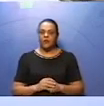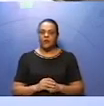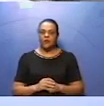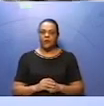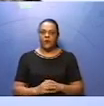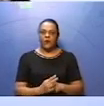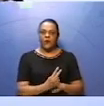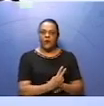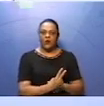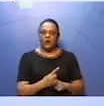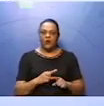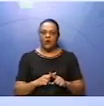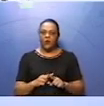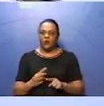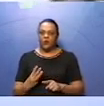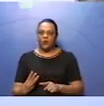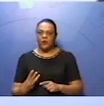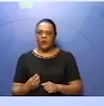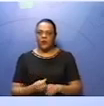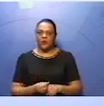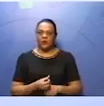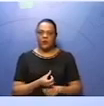2 vezes 3, 6.